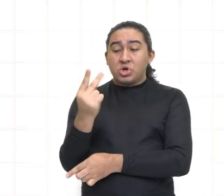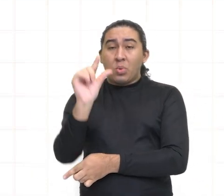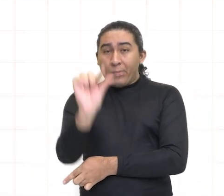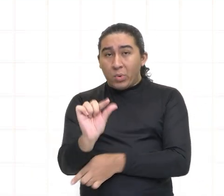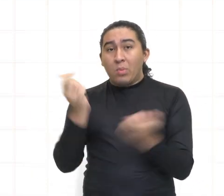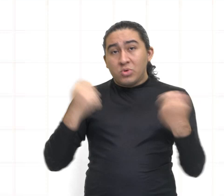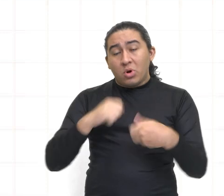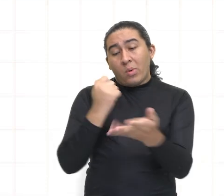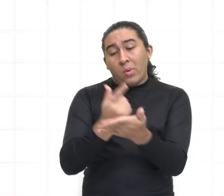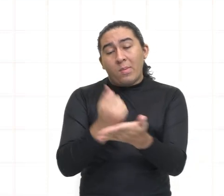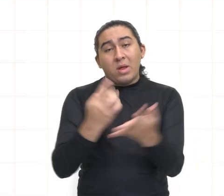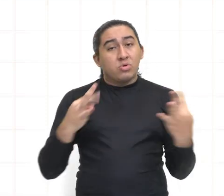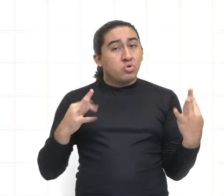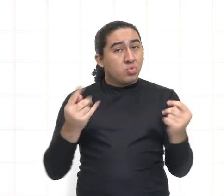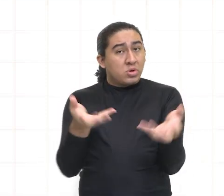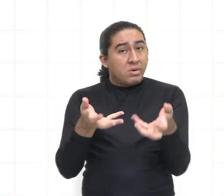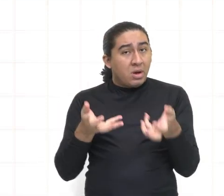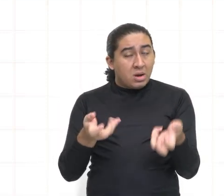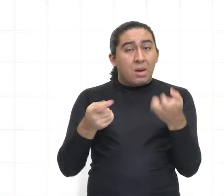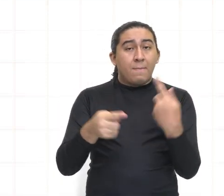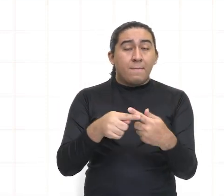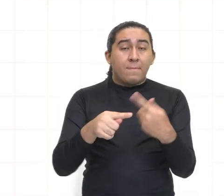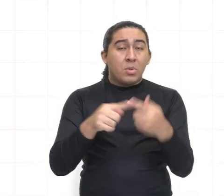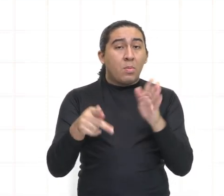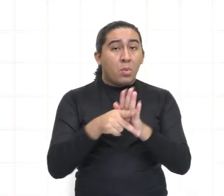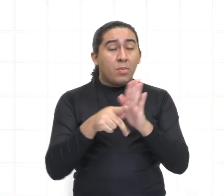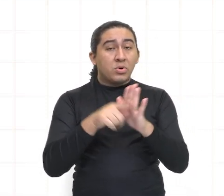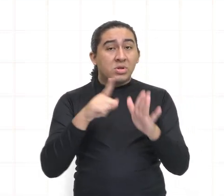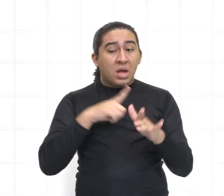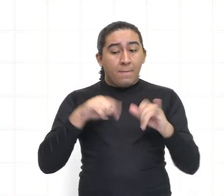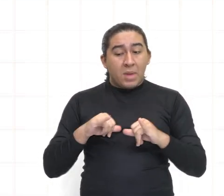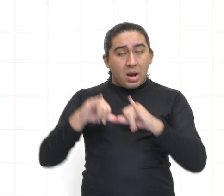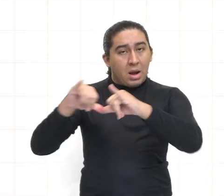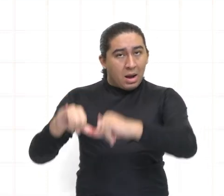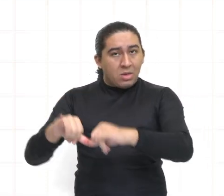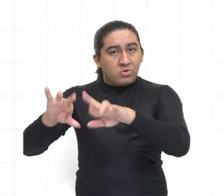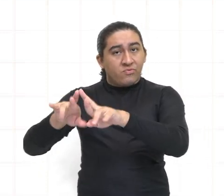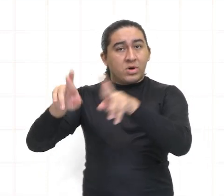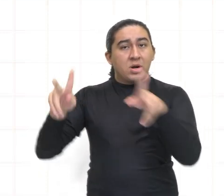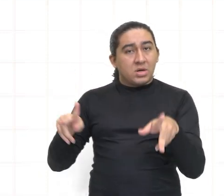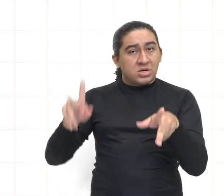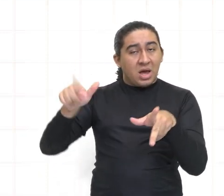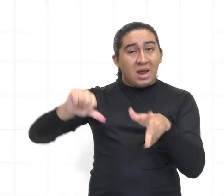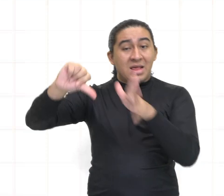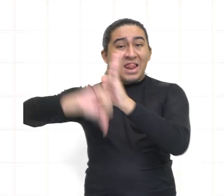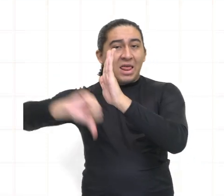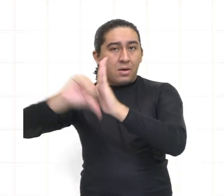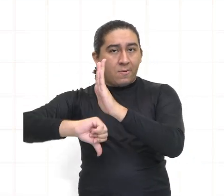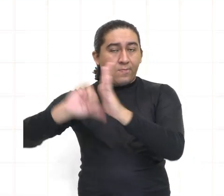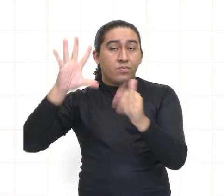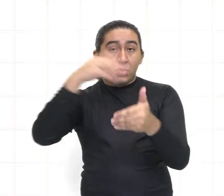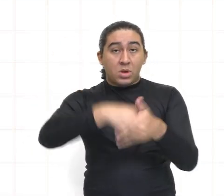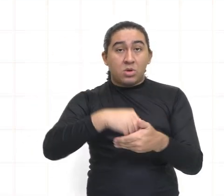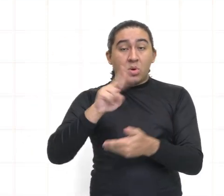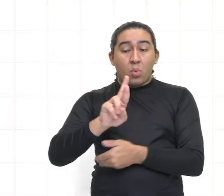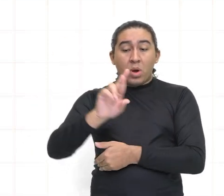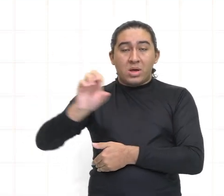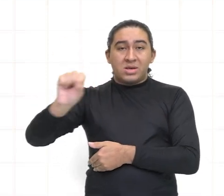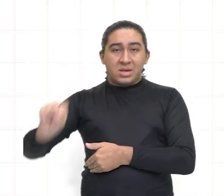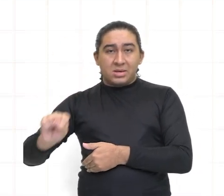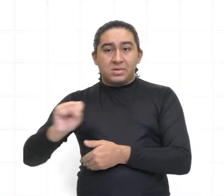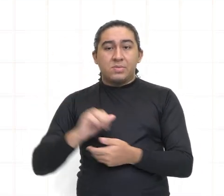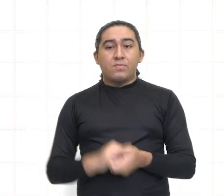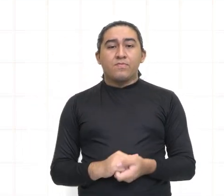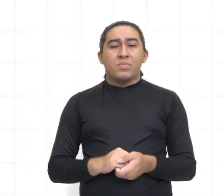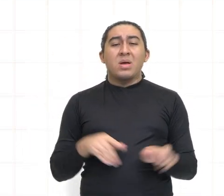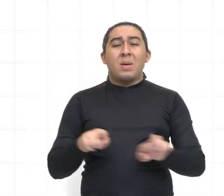quase tudo que desejasse no mercado paralelo, tá, gente? Que era o mercado ali ilegal dentro da União Soviética,